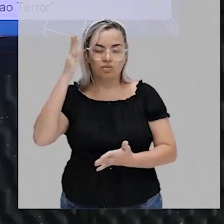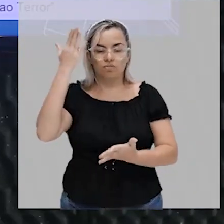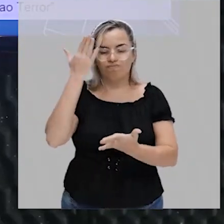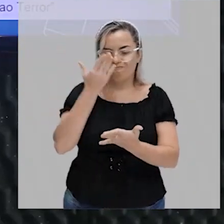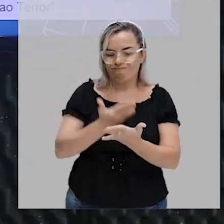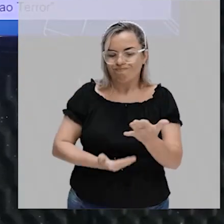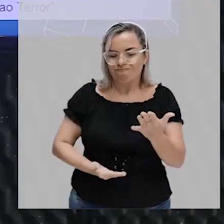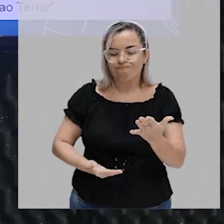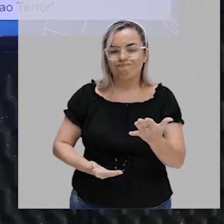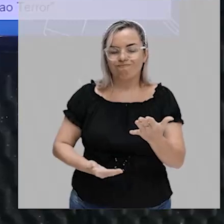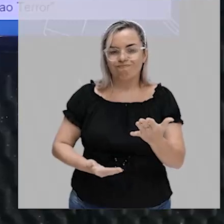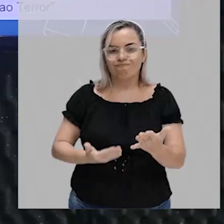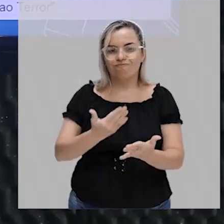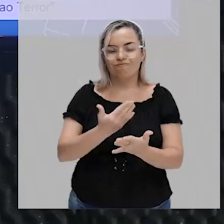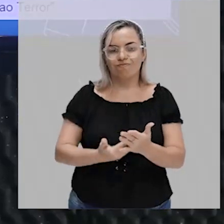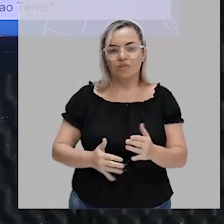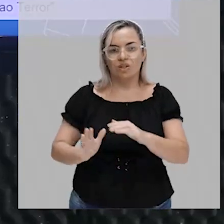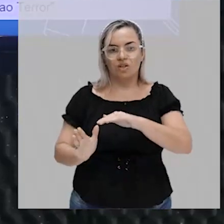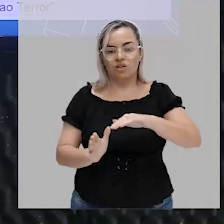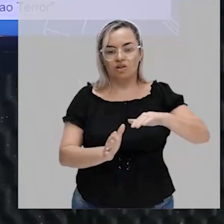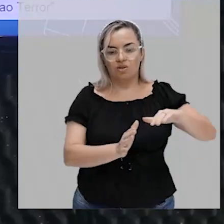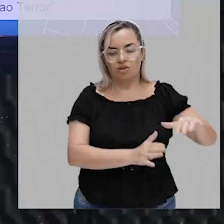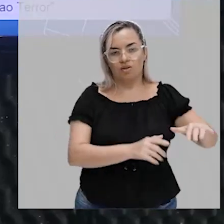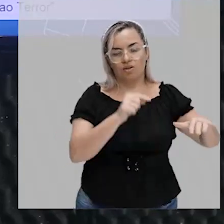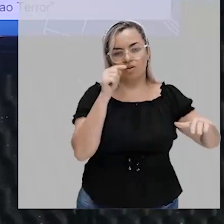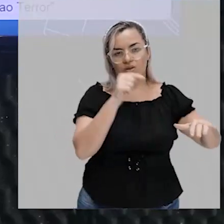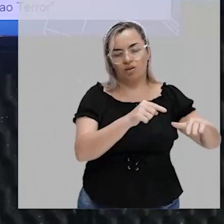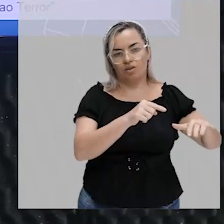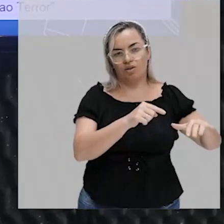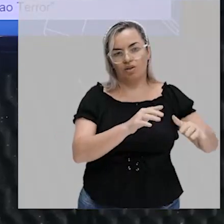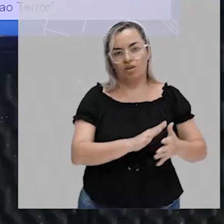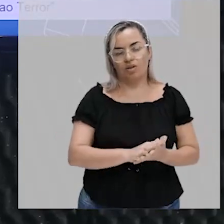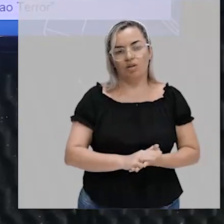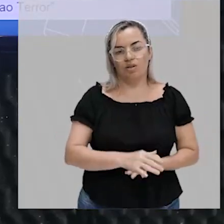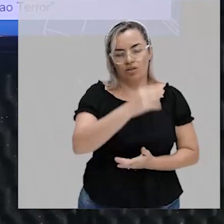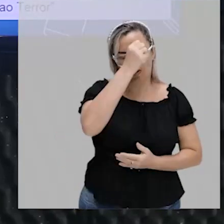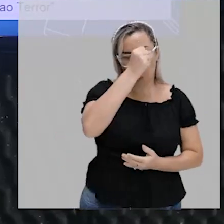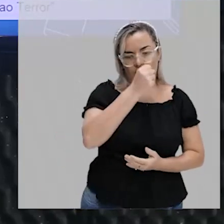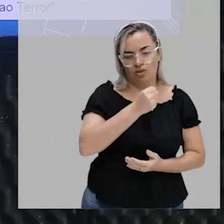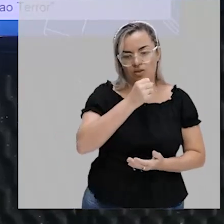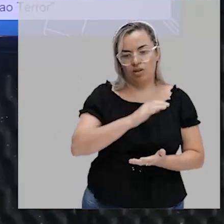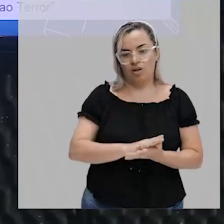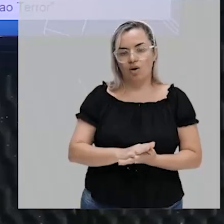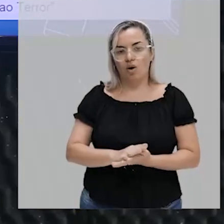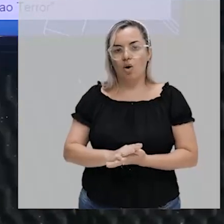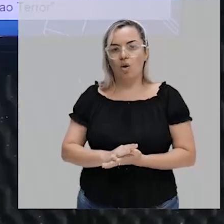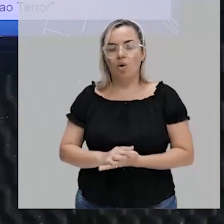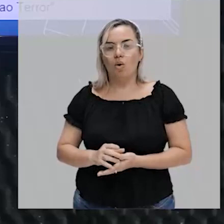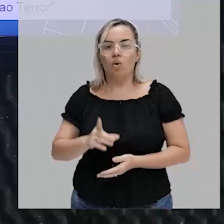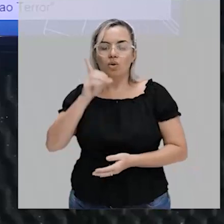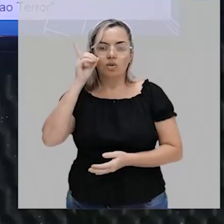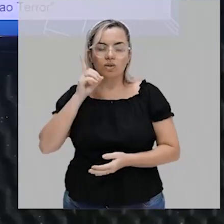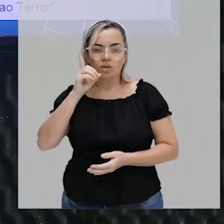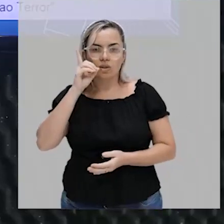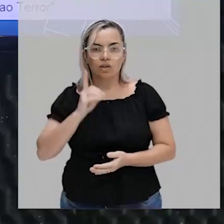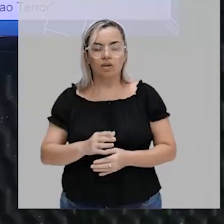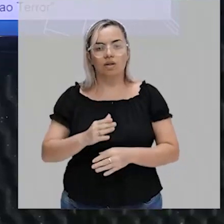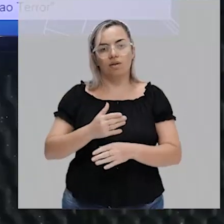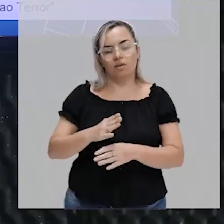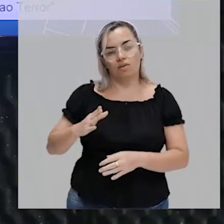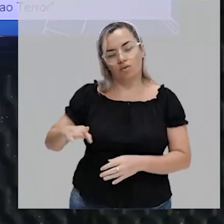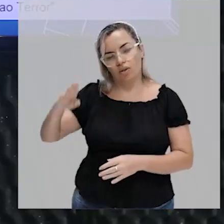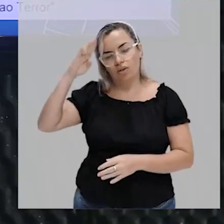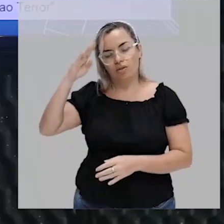território, o talibã ele sai do poder, os Estados Unidos vão treinar o exército daquela região, surgem ali, claro, movimentos terroristas, então cria uma